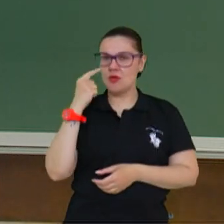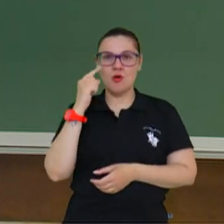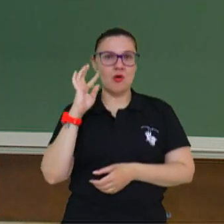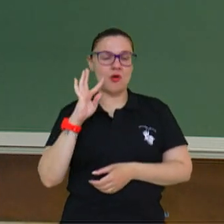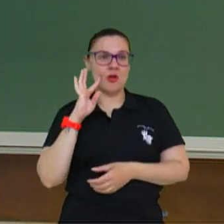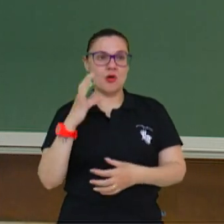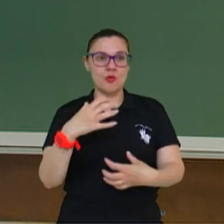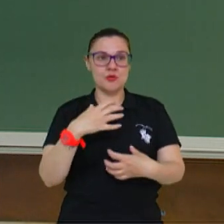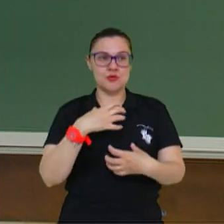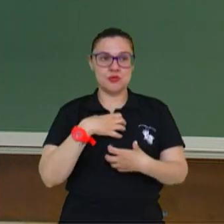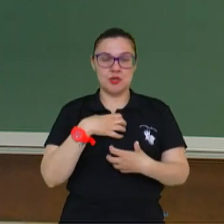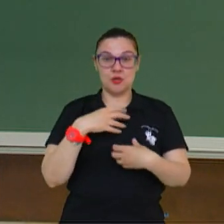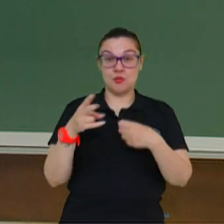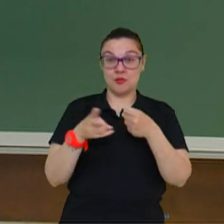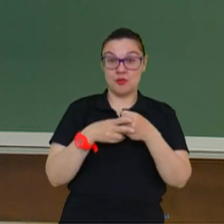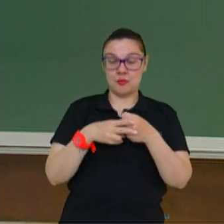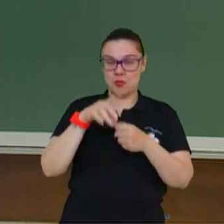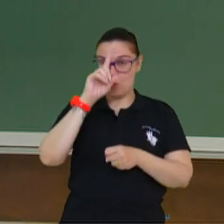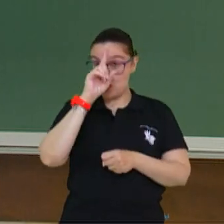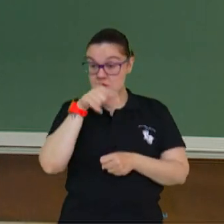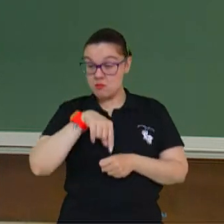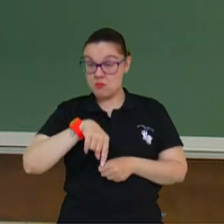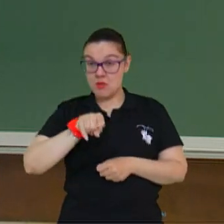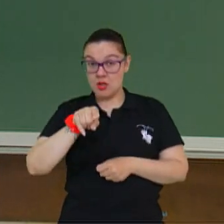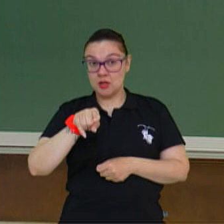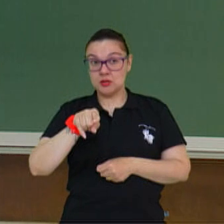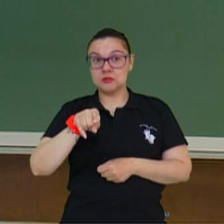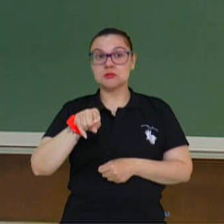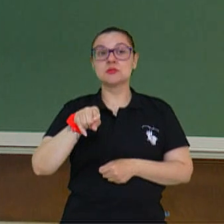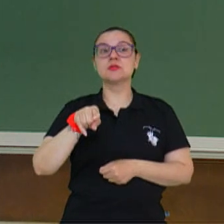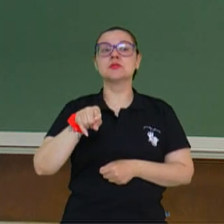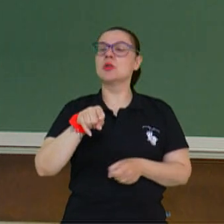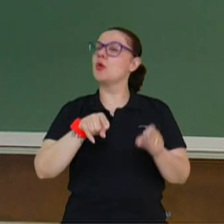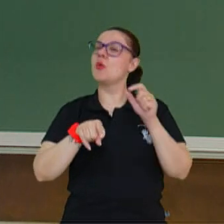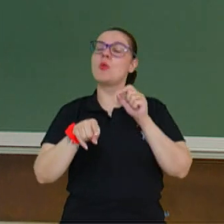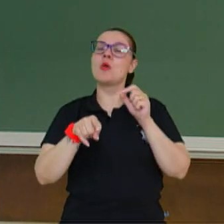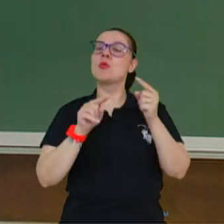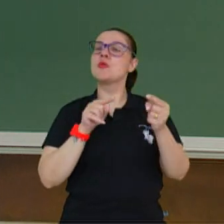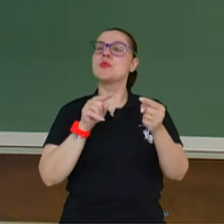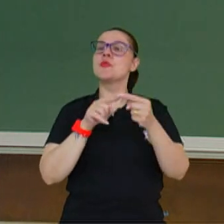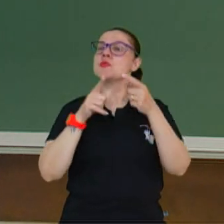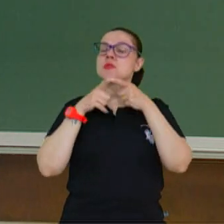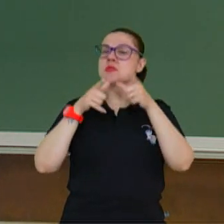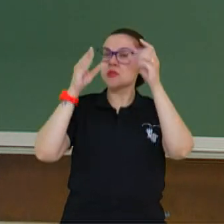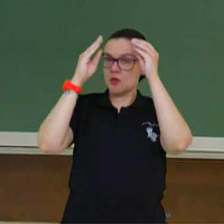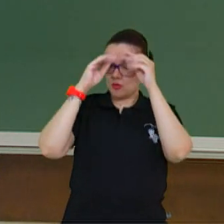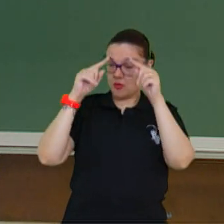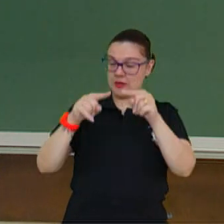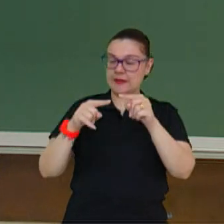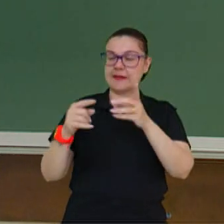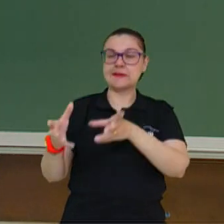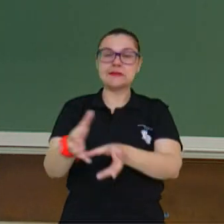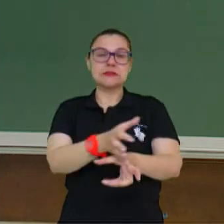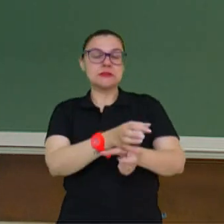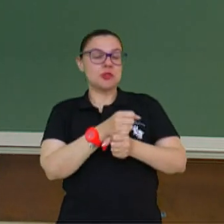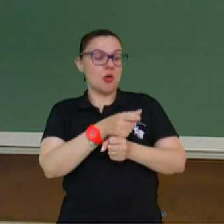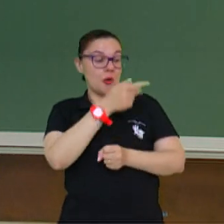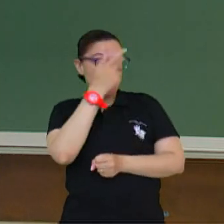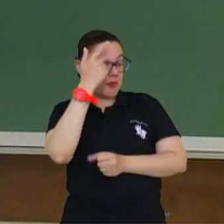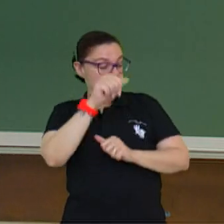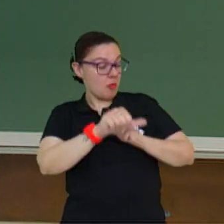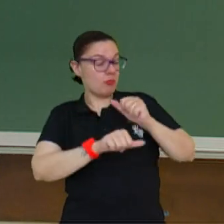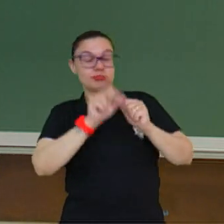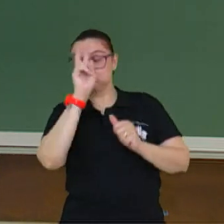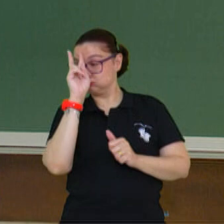modo verbal, nós temos o quê? Um imperativo, meus amigos. Qual que é a função da linguagem aqui? A função apelativa, fazer com que haja